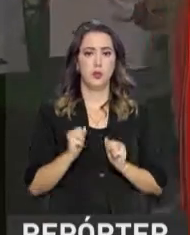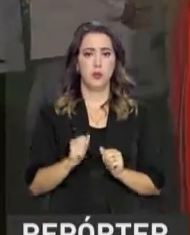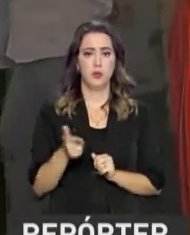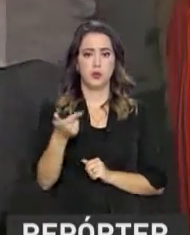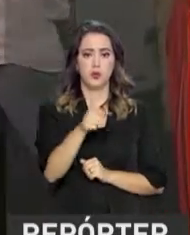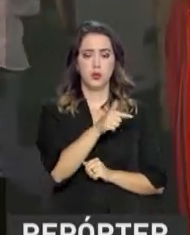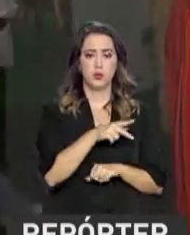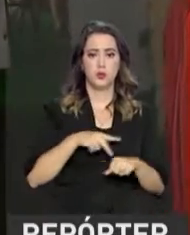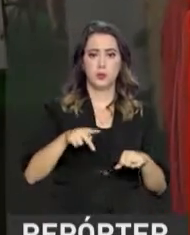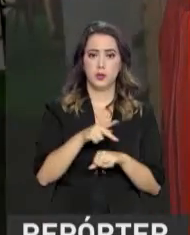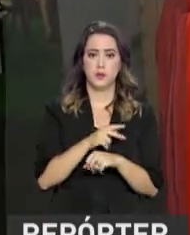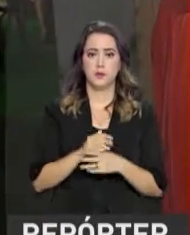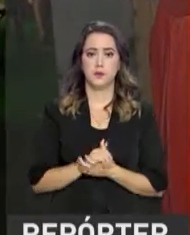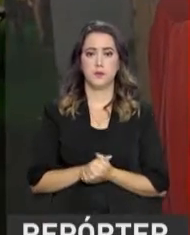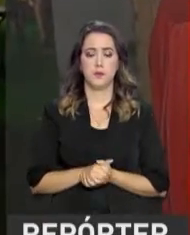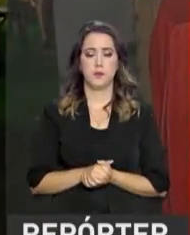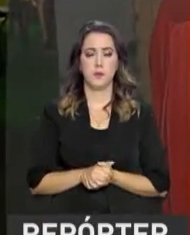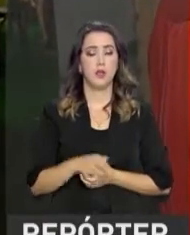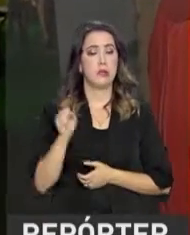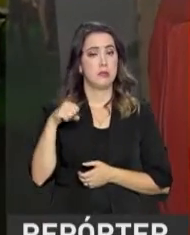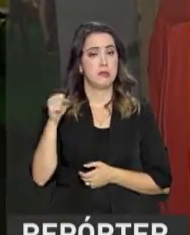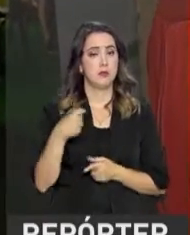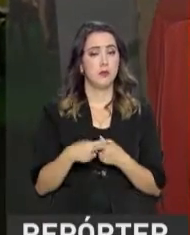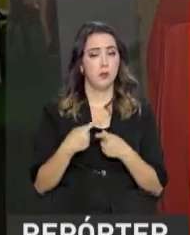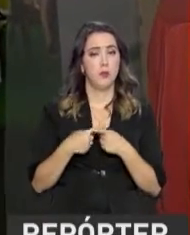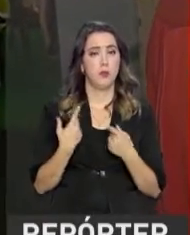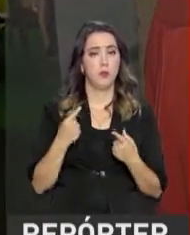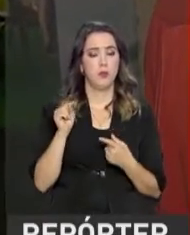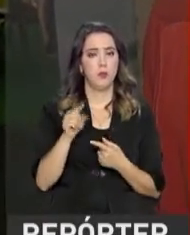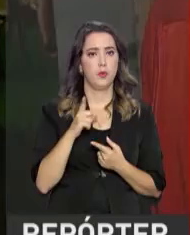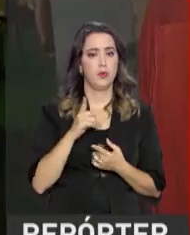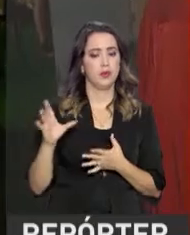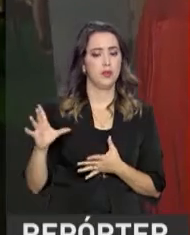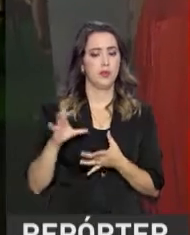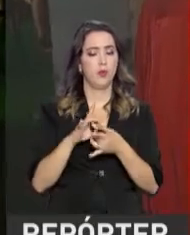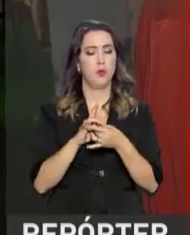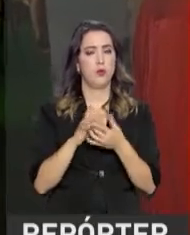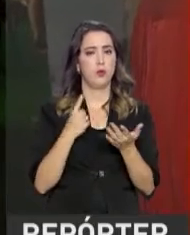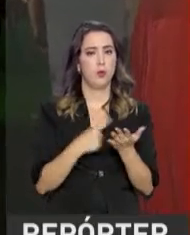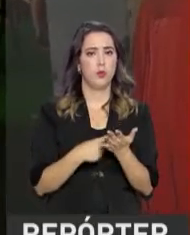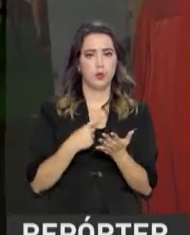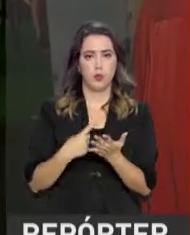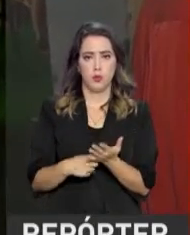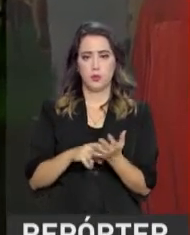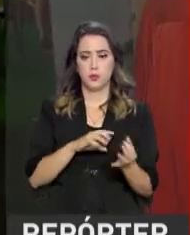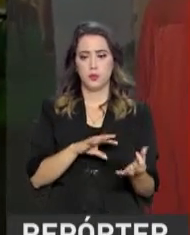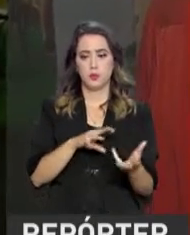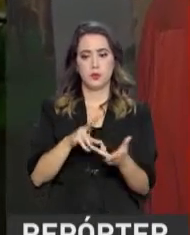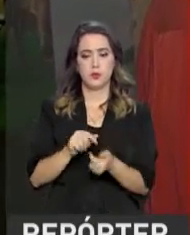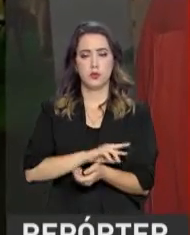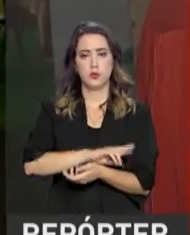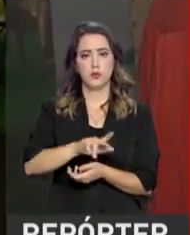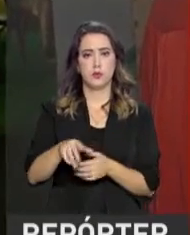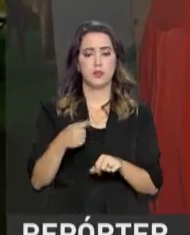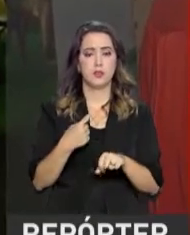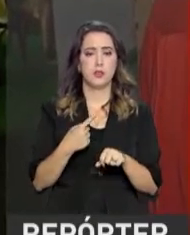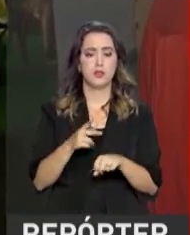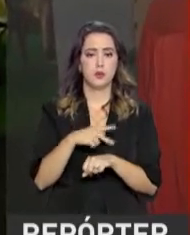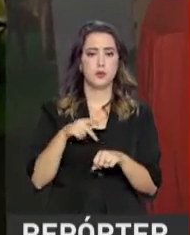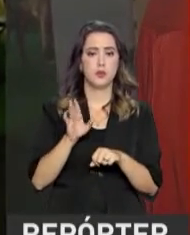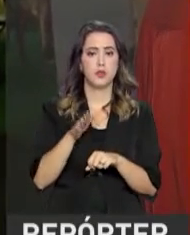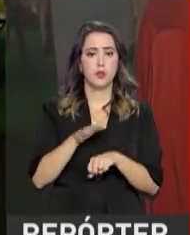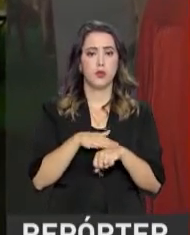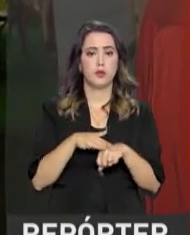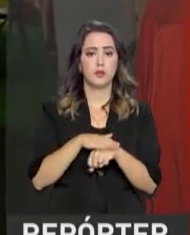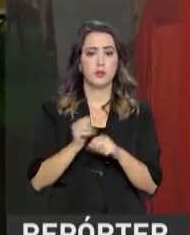países? Com certeza. Por conta até dessas relações internacionais, a partir do Congresso Mundial, muitos países já têm conversado